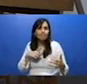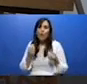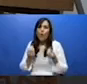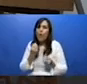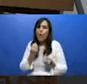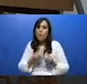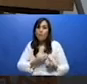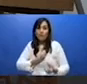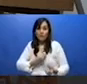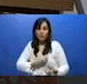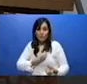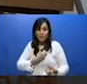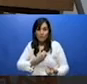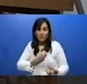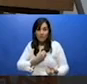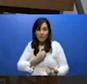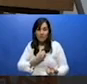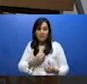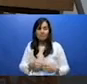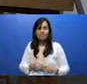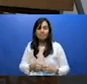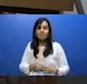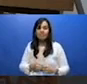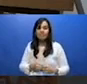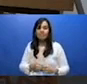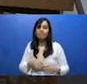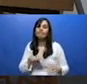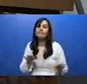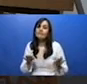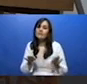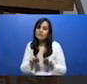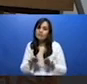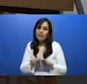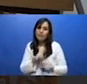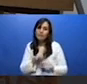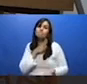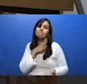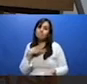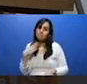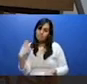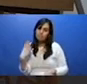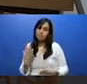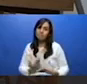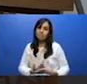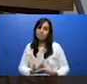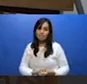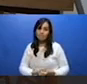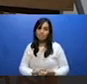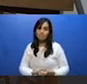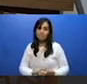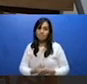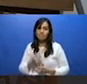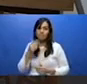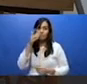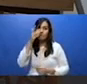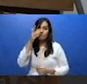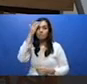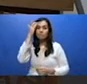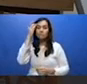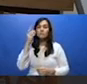baixo oxigênio, também não sobreviveram, tá?